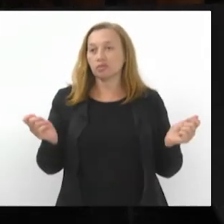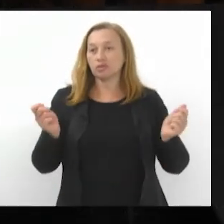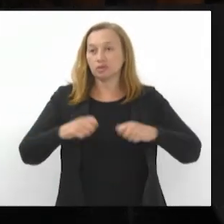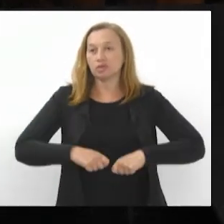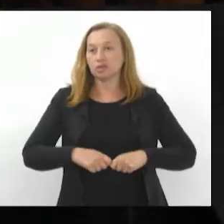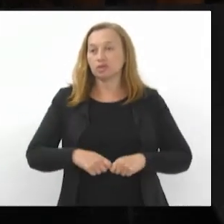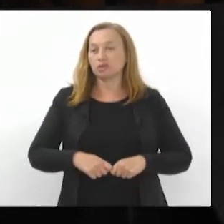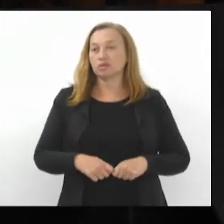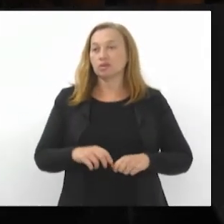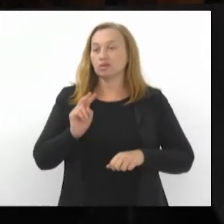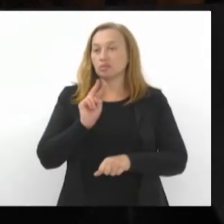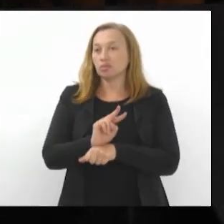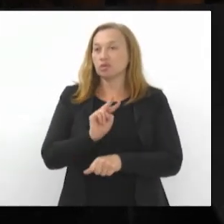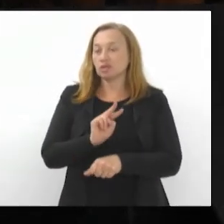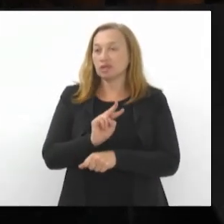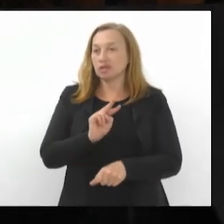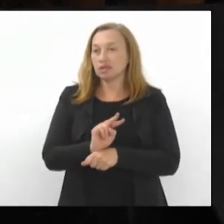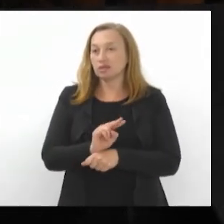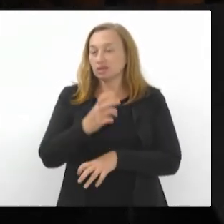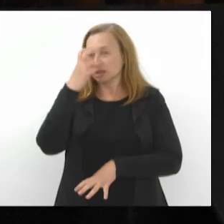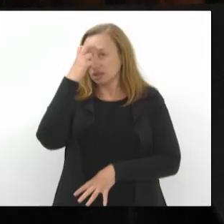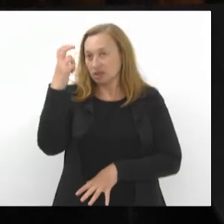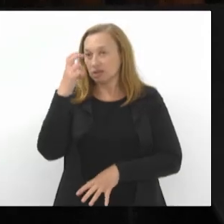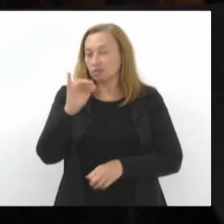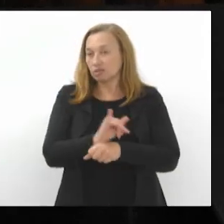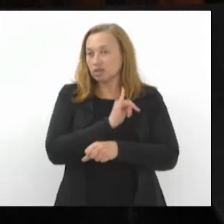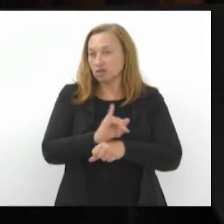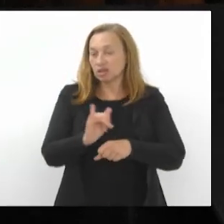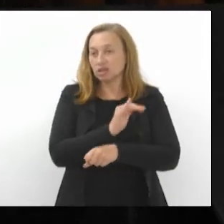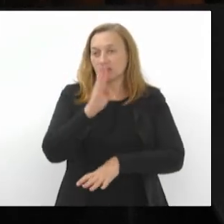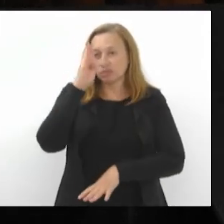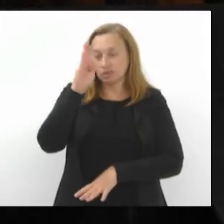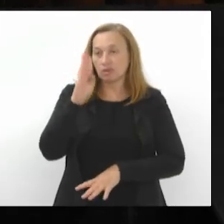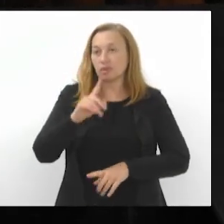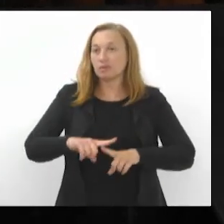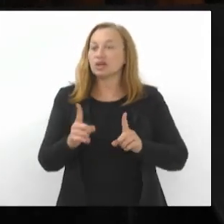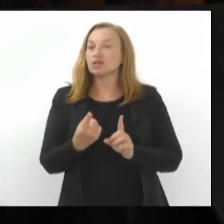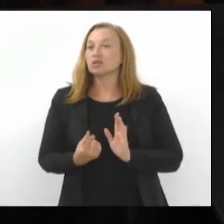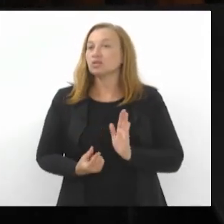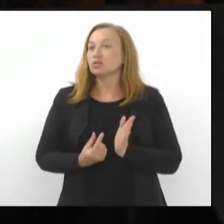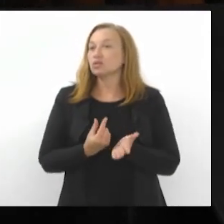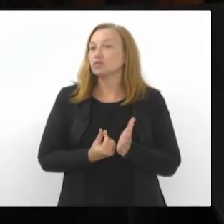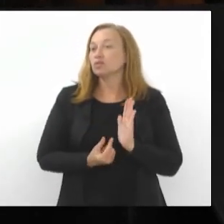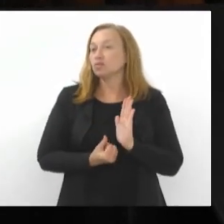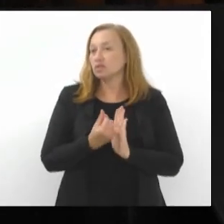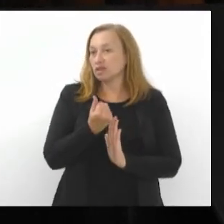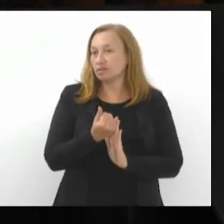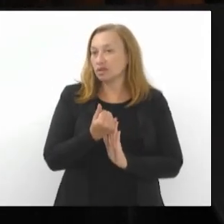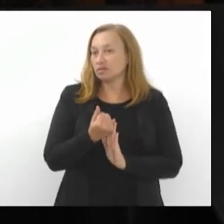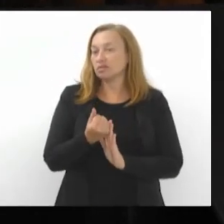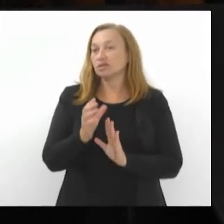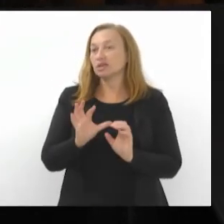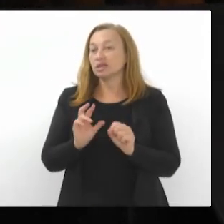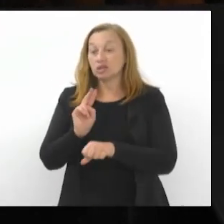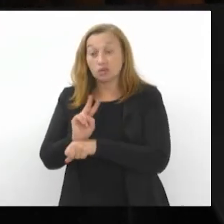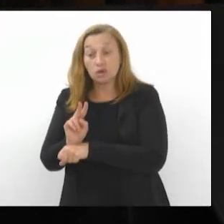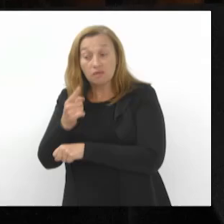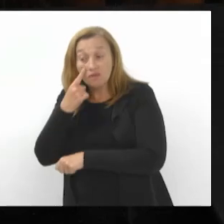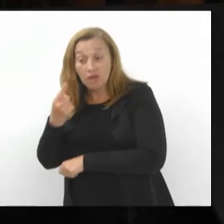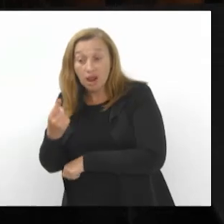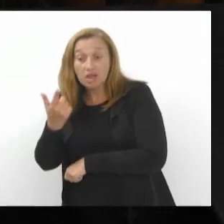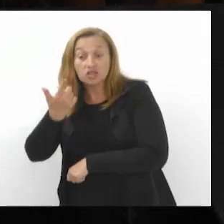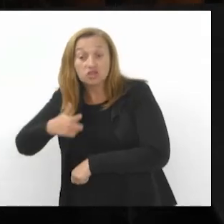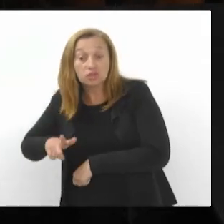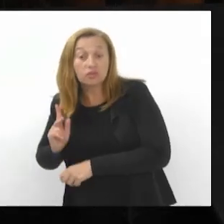da prevenção e da inteligência como estratégia fundamental. Mas no orçamento da segurança, a gente vai ver lá, de novo,